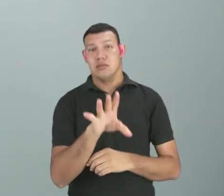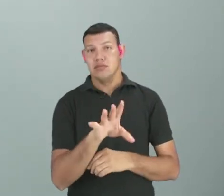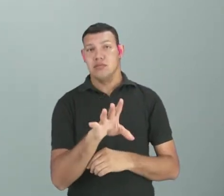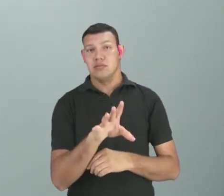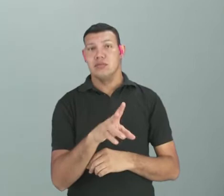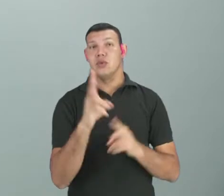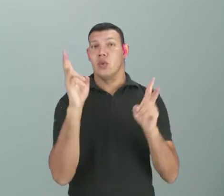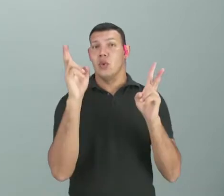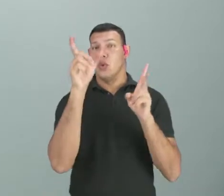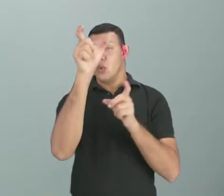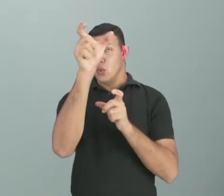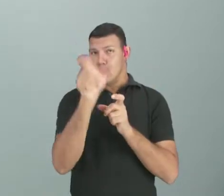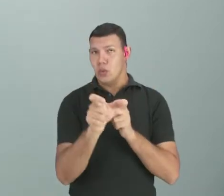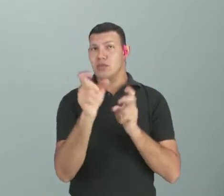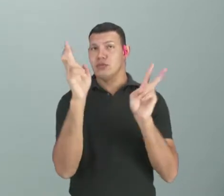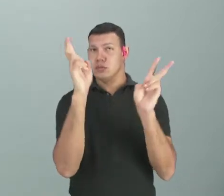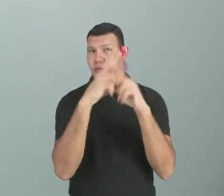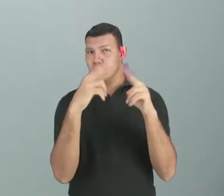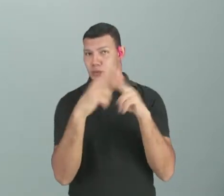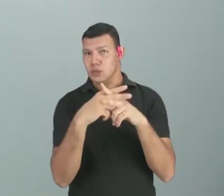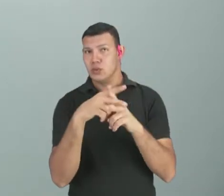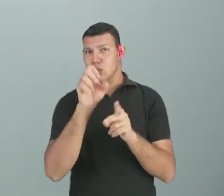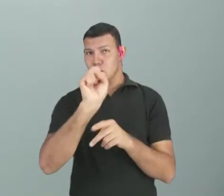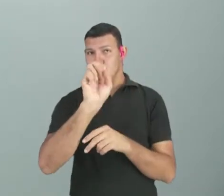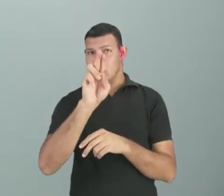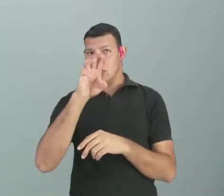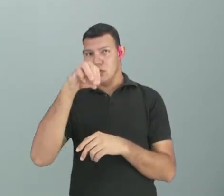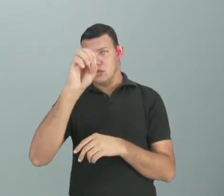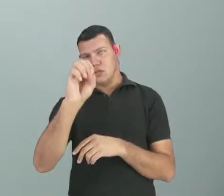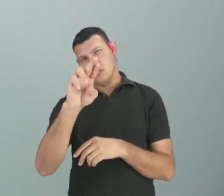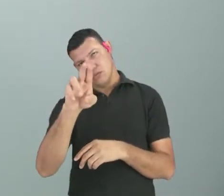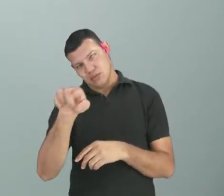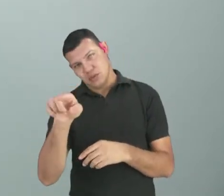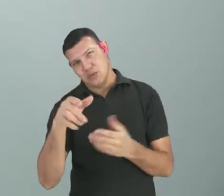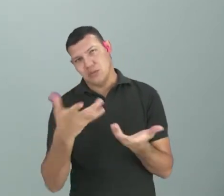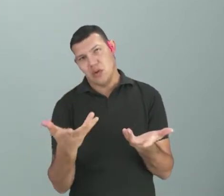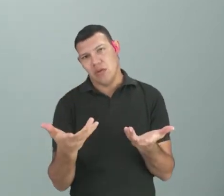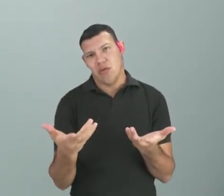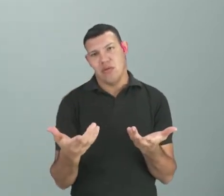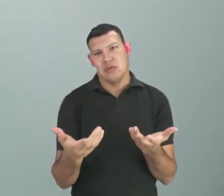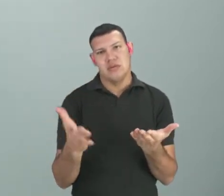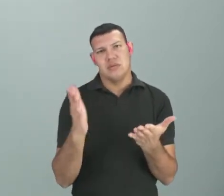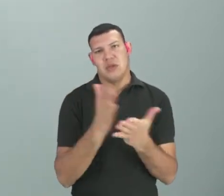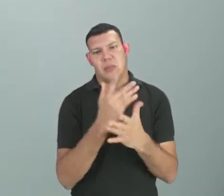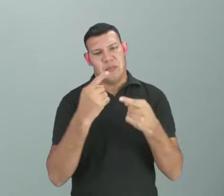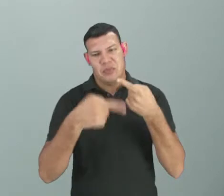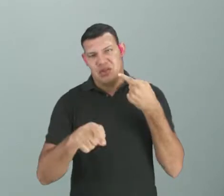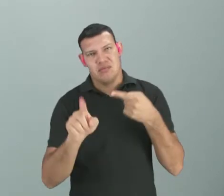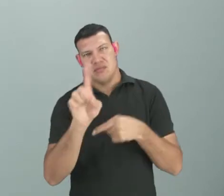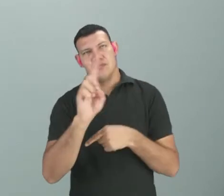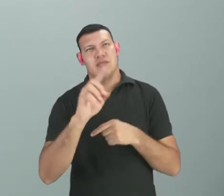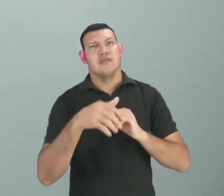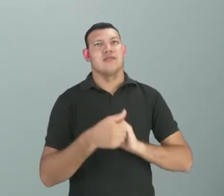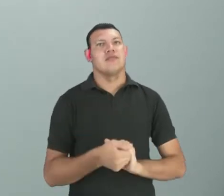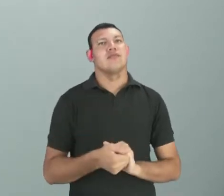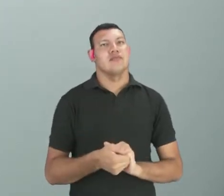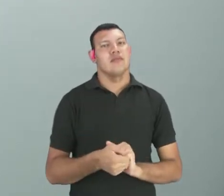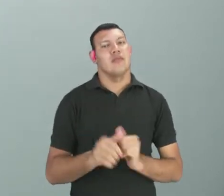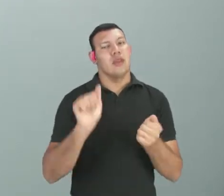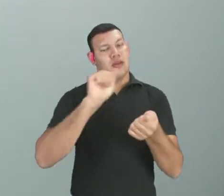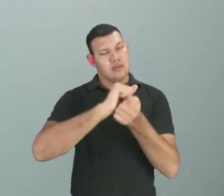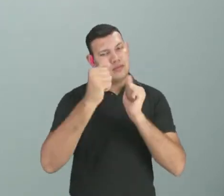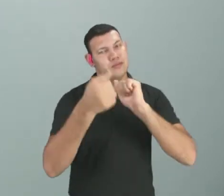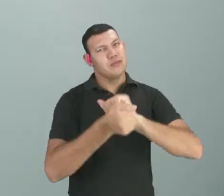talvez não possa lutar muay thai, ou que um atleta de muay thai não possa lutar jiu-jitsu. Então tudo se adequa,